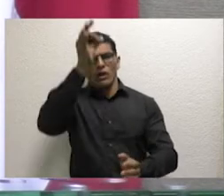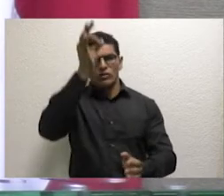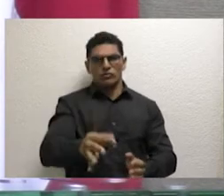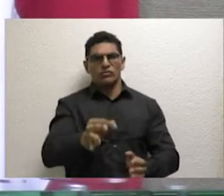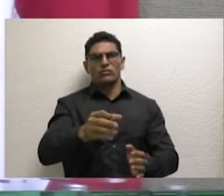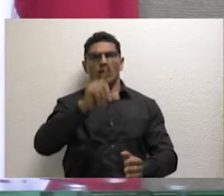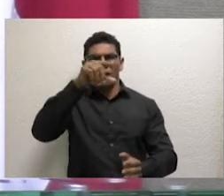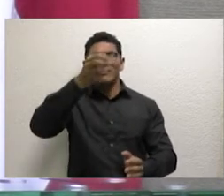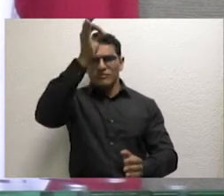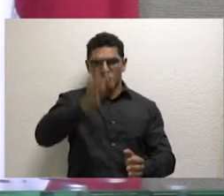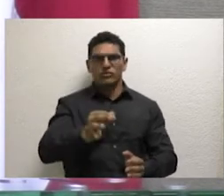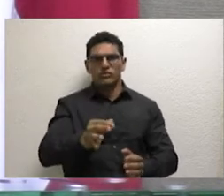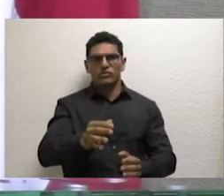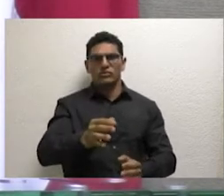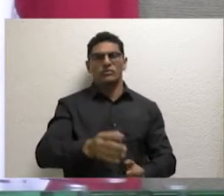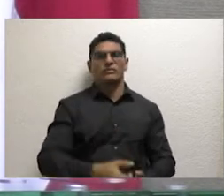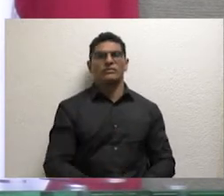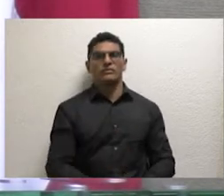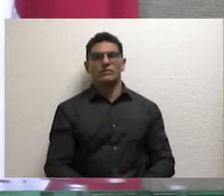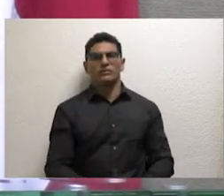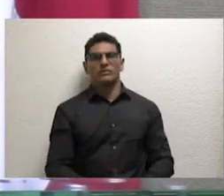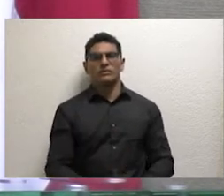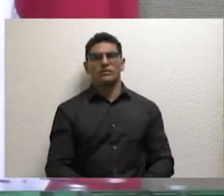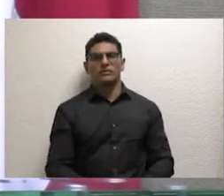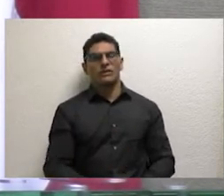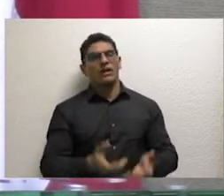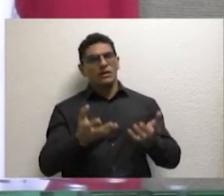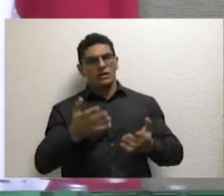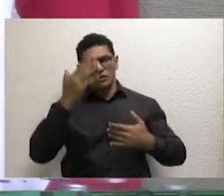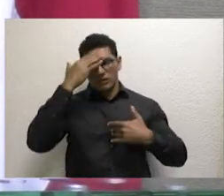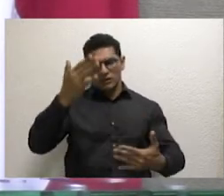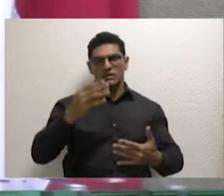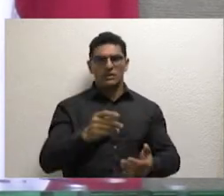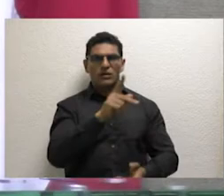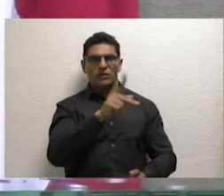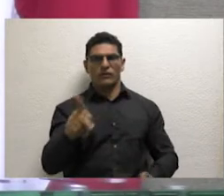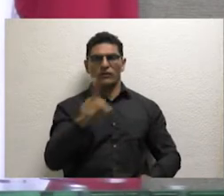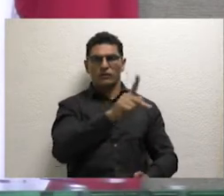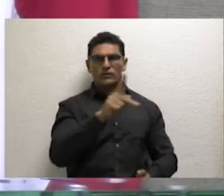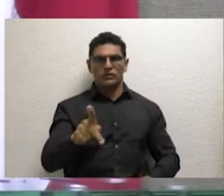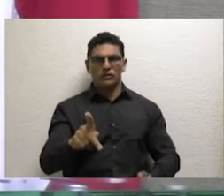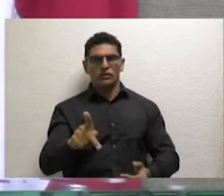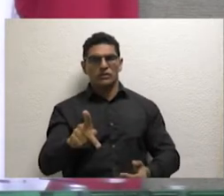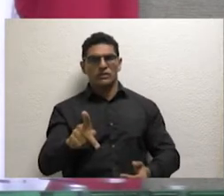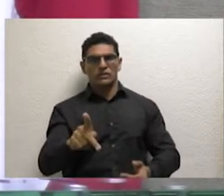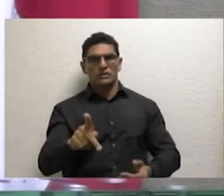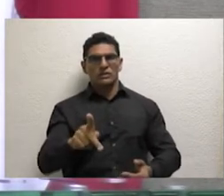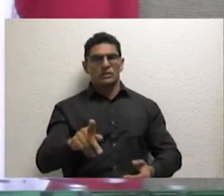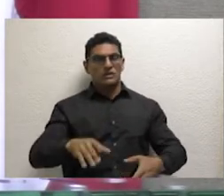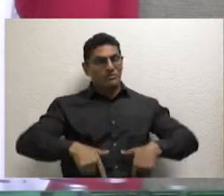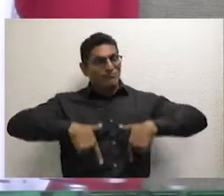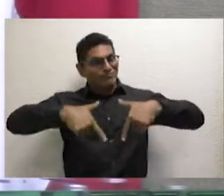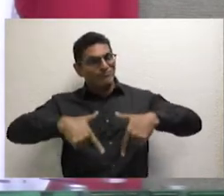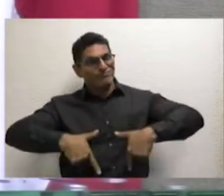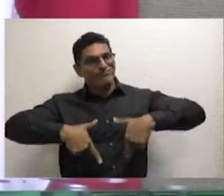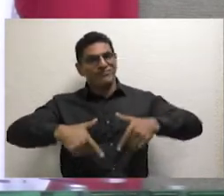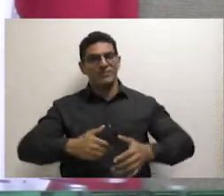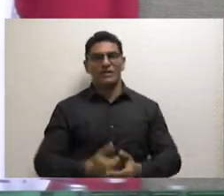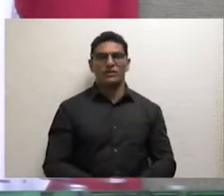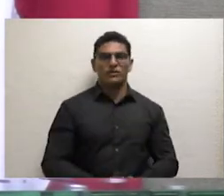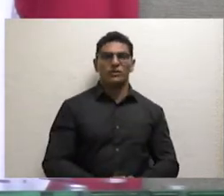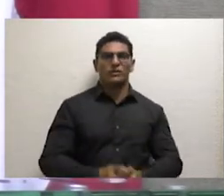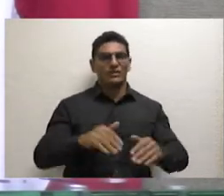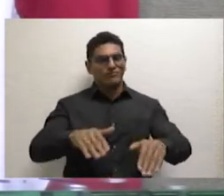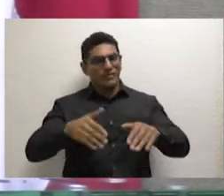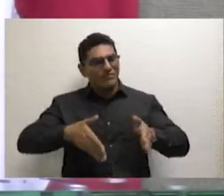justa correto então eu quero agradecer aqui aos professores que estão na luta na rua na frente do palácio